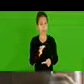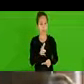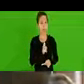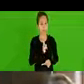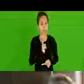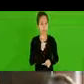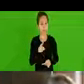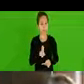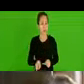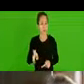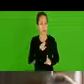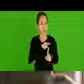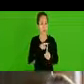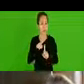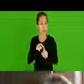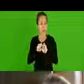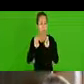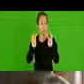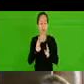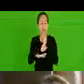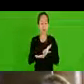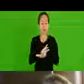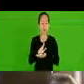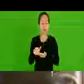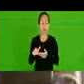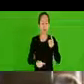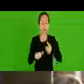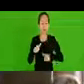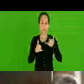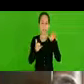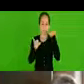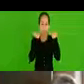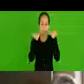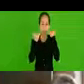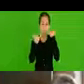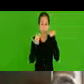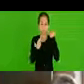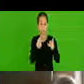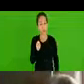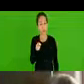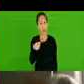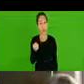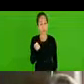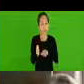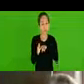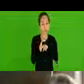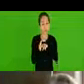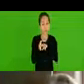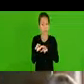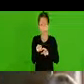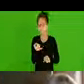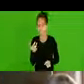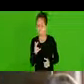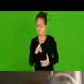diferentes software para fazer análise dos dados, isso seria uma pesquisa quantitativa